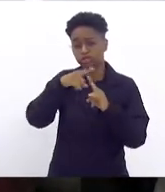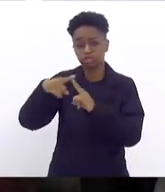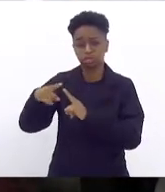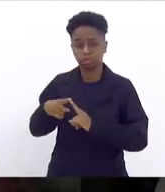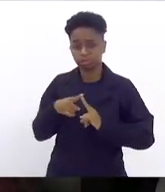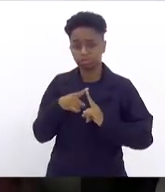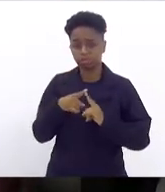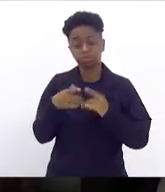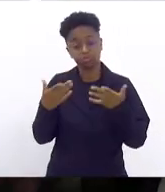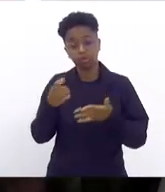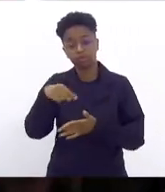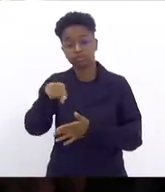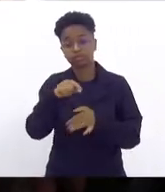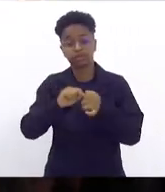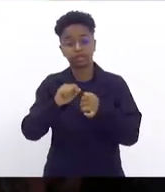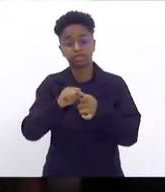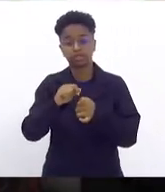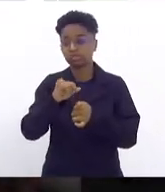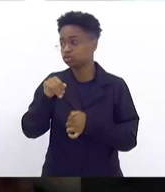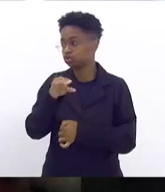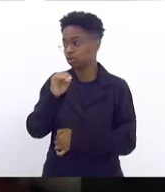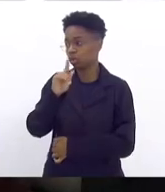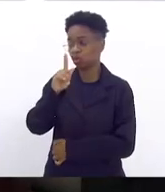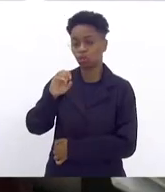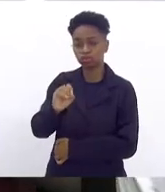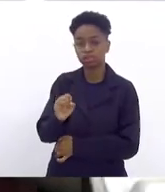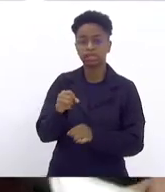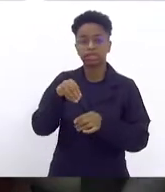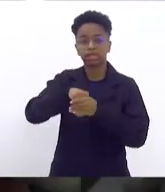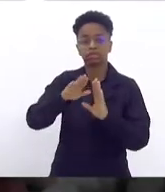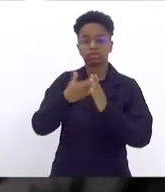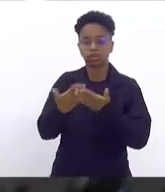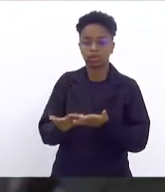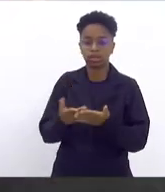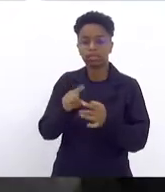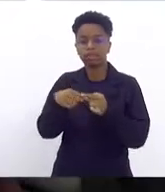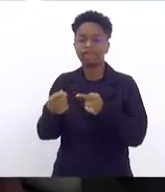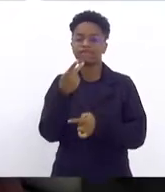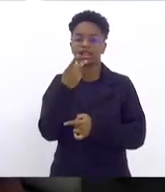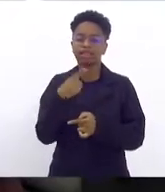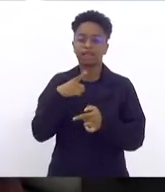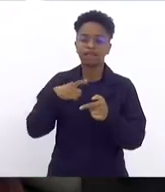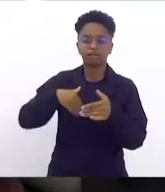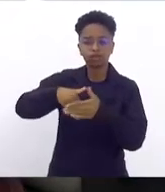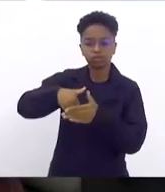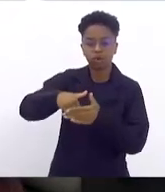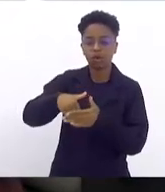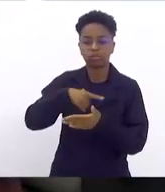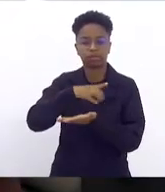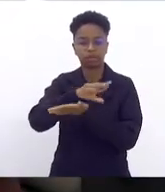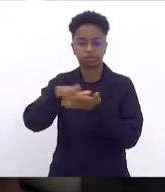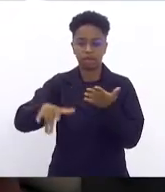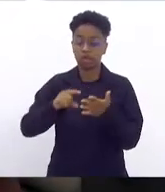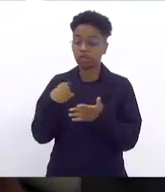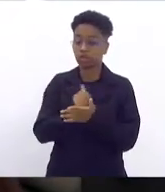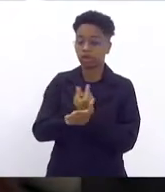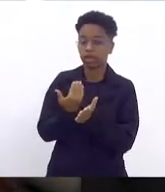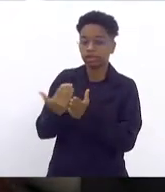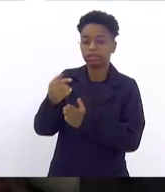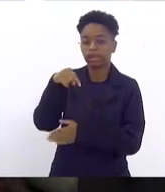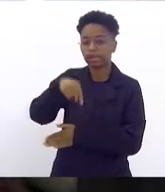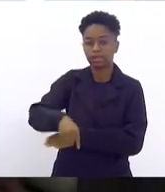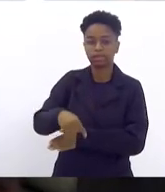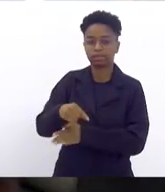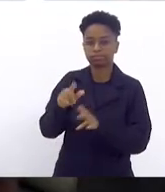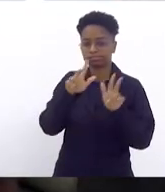e aí você... Jogos na escola. Tudo, ah, daqui a pouco vão dizer, ah, mas tem jogos de futebol, etc. Mas a gente vai entrar aqui na semântica.